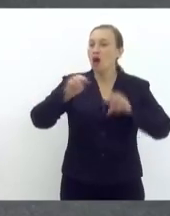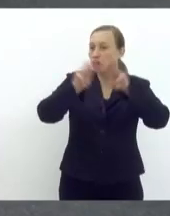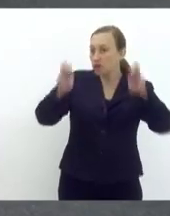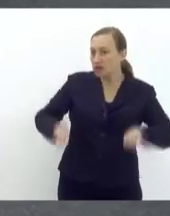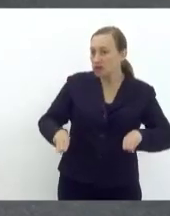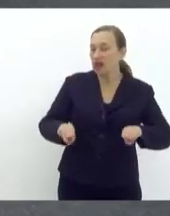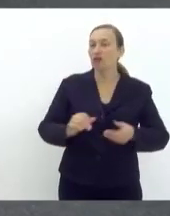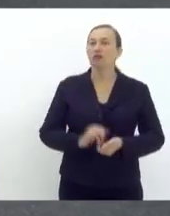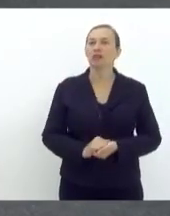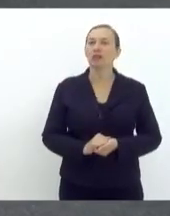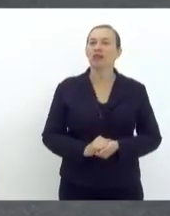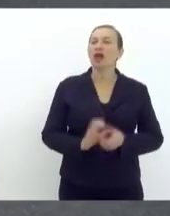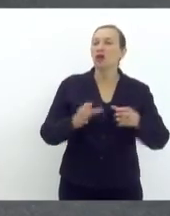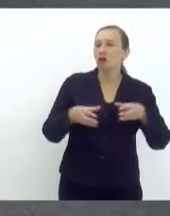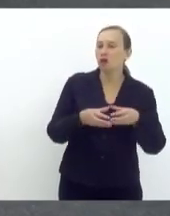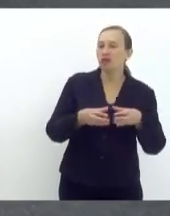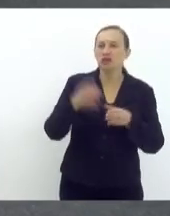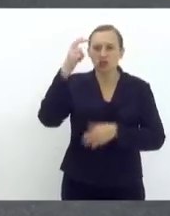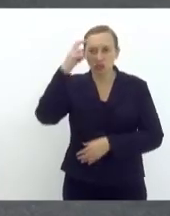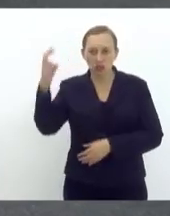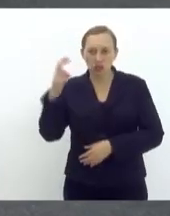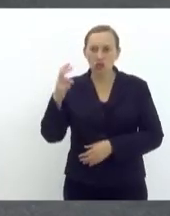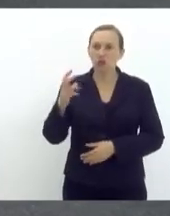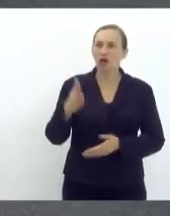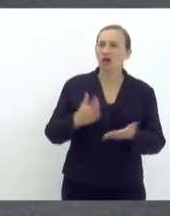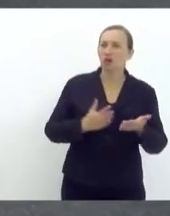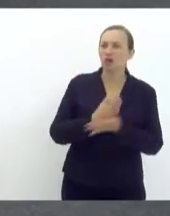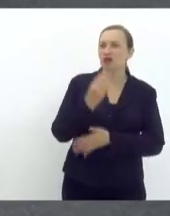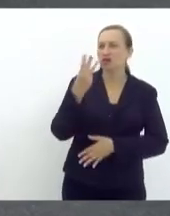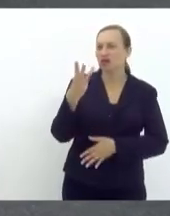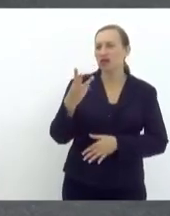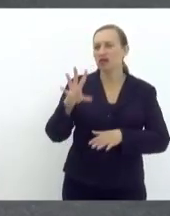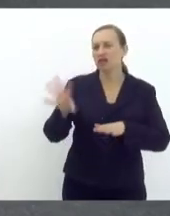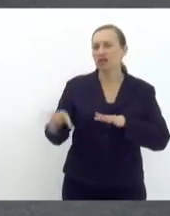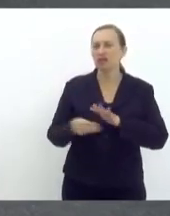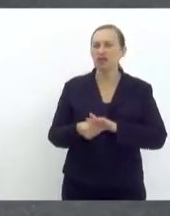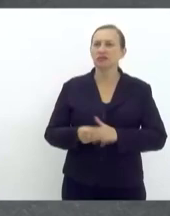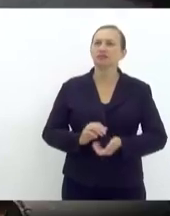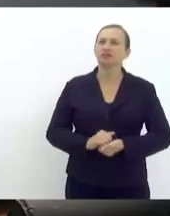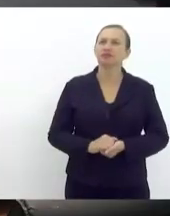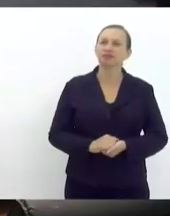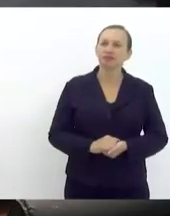para descer da comissão de cultura é favorável com três emendas